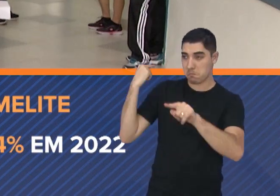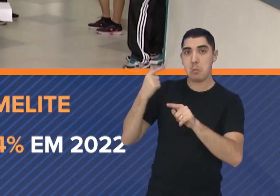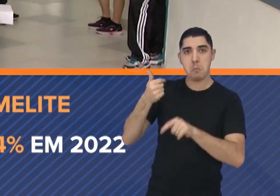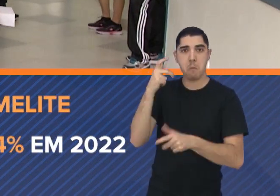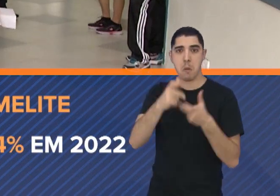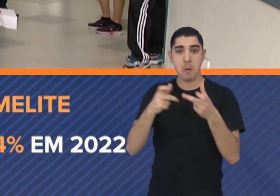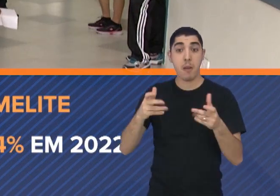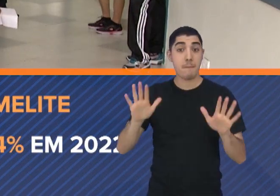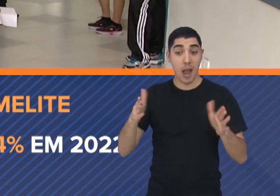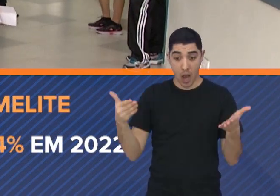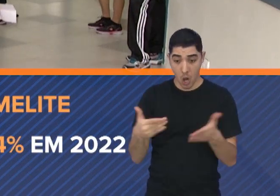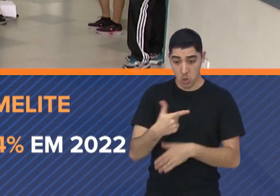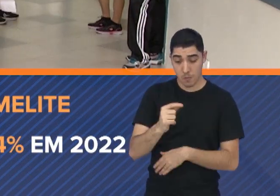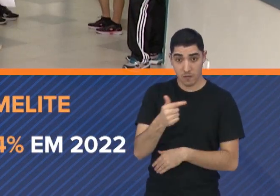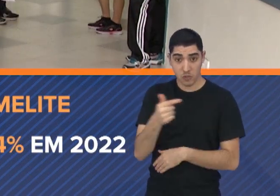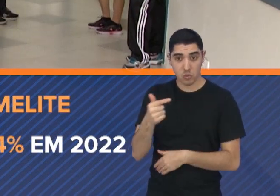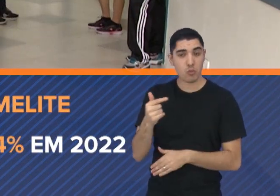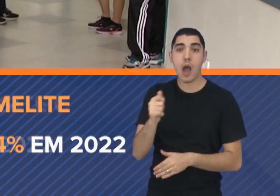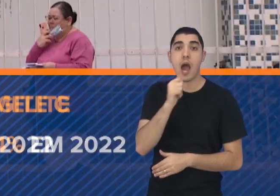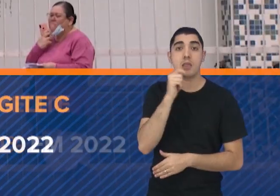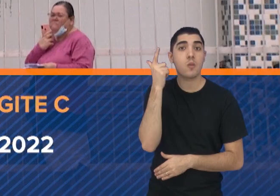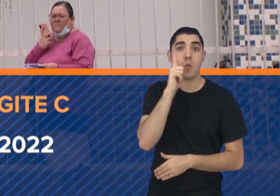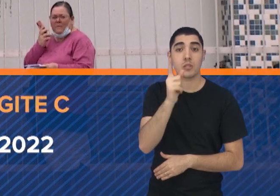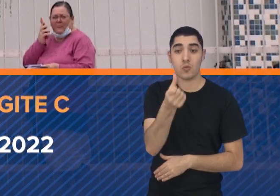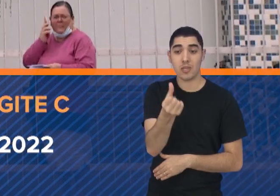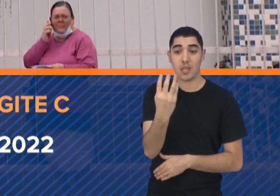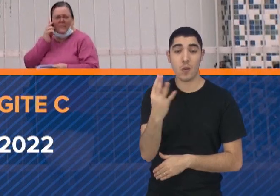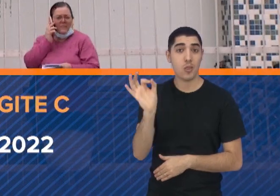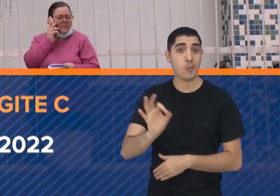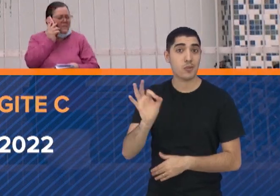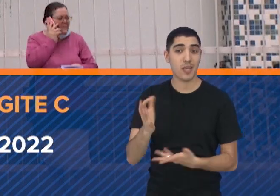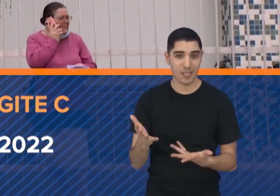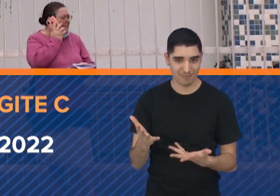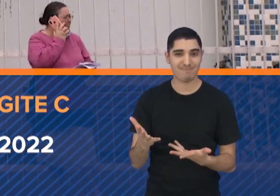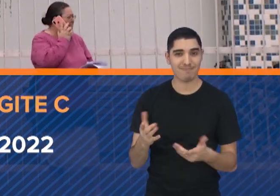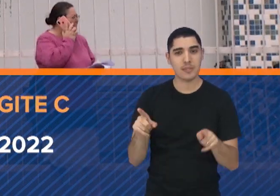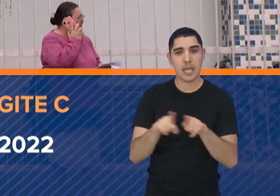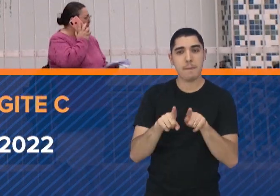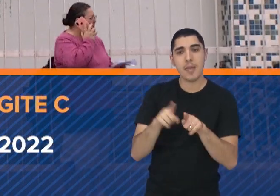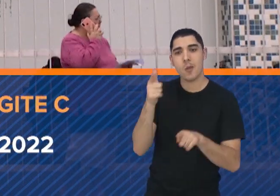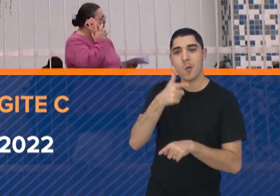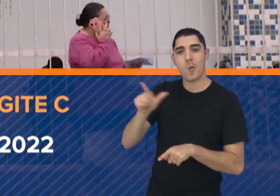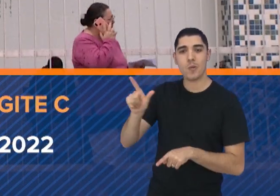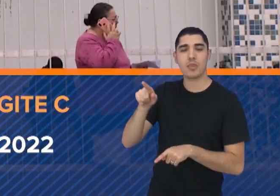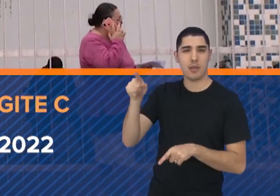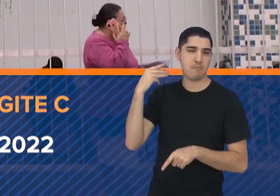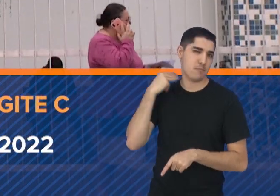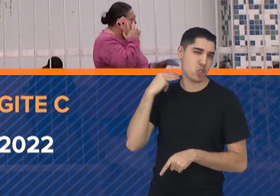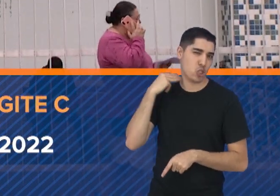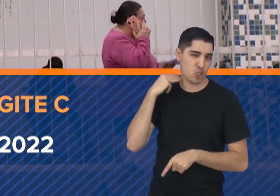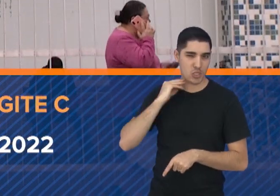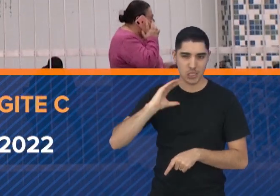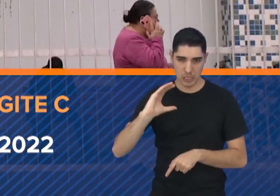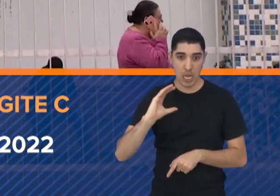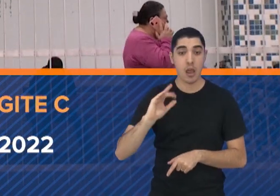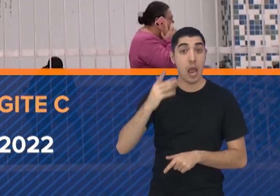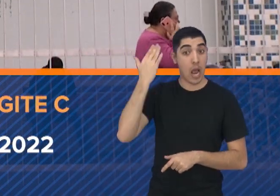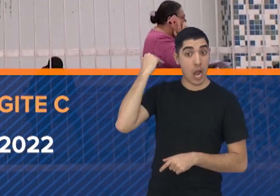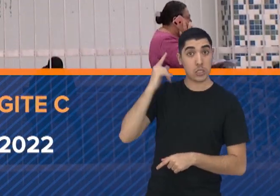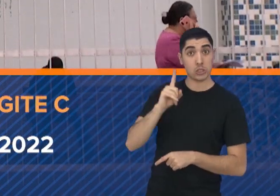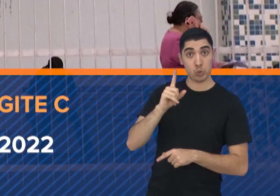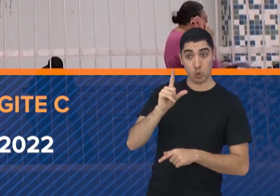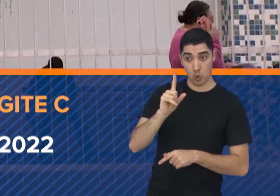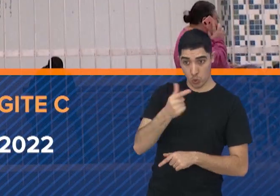momento, não chegou a 64%. Quanto à meningite C, em 2019 teve cobertura de